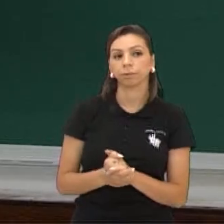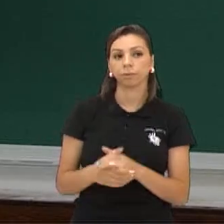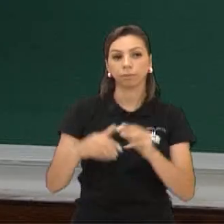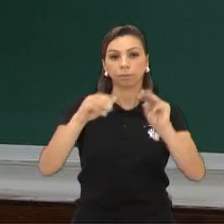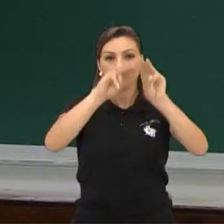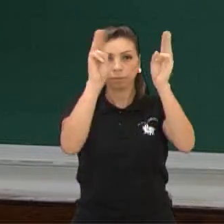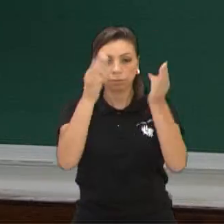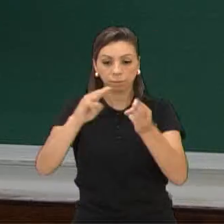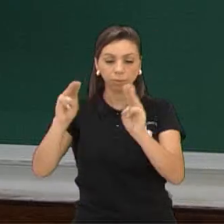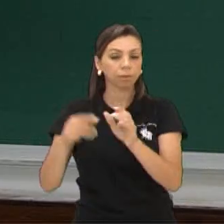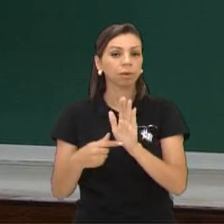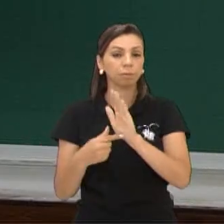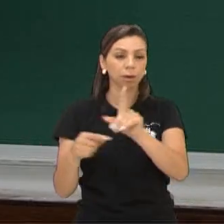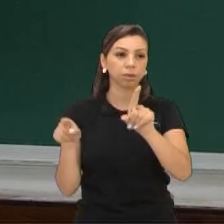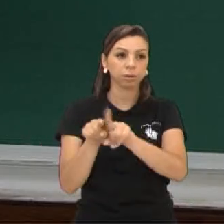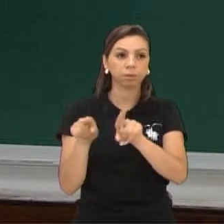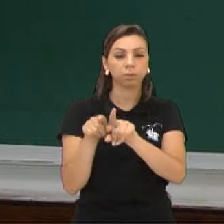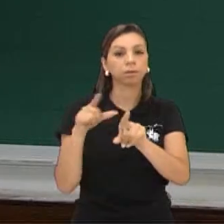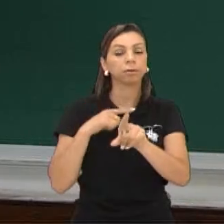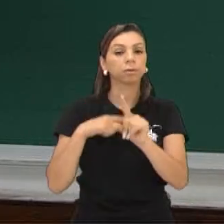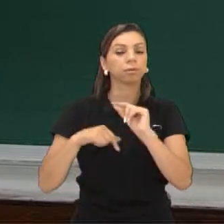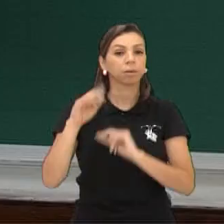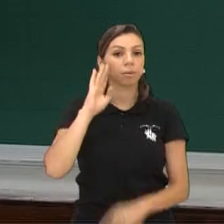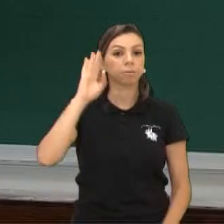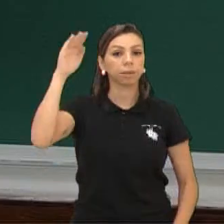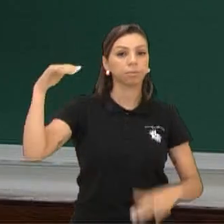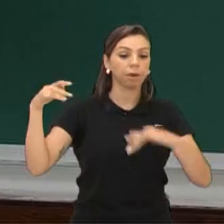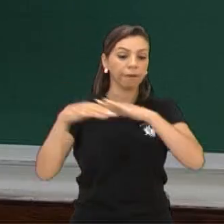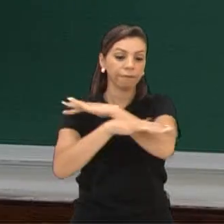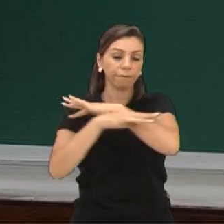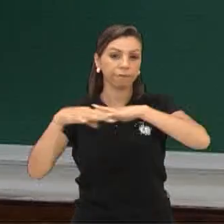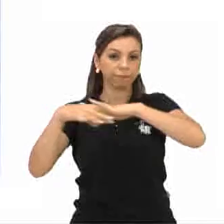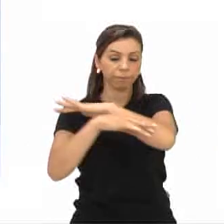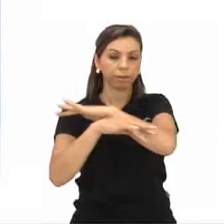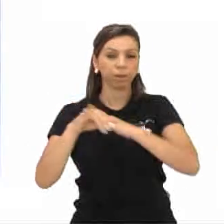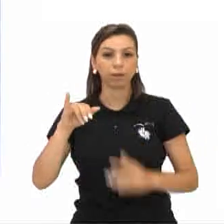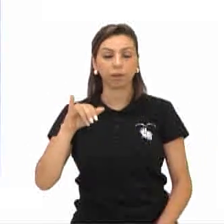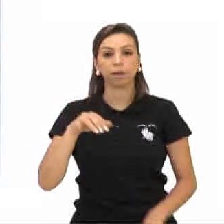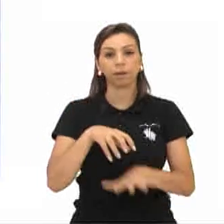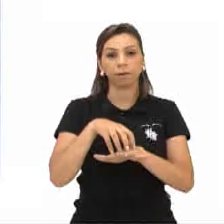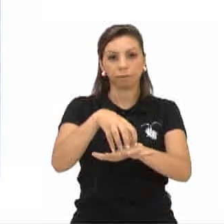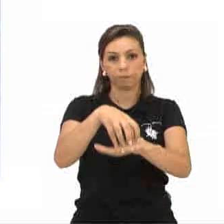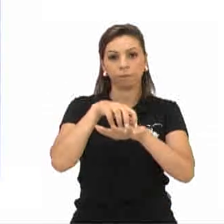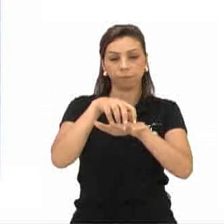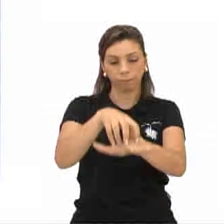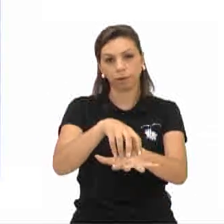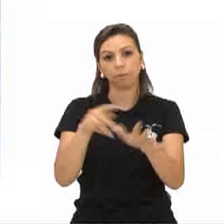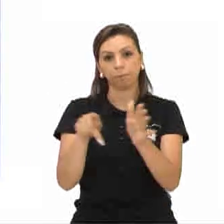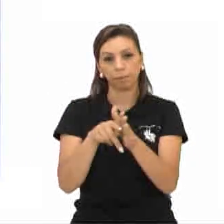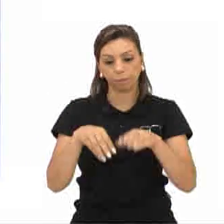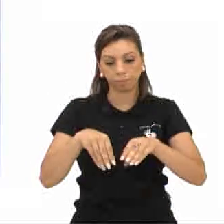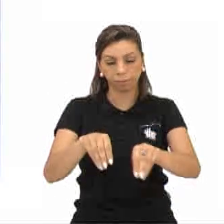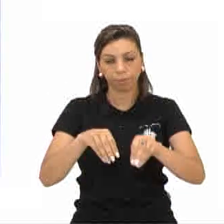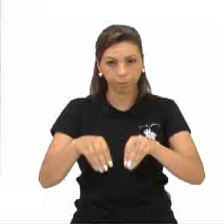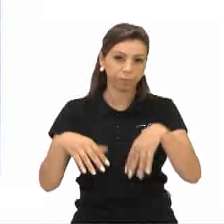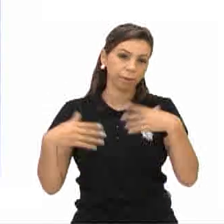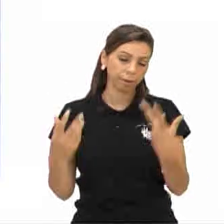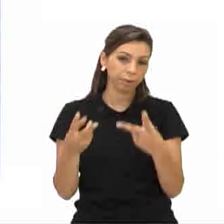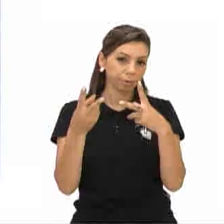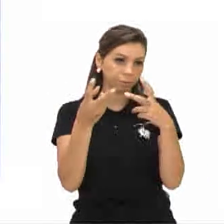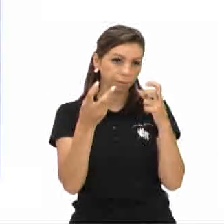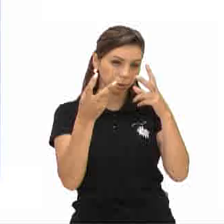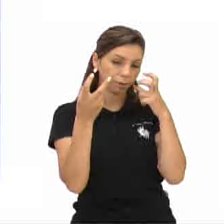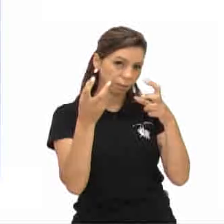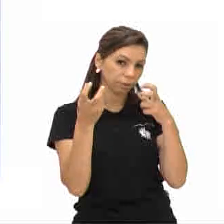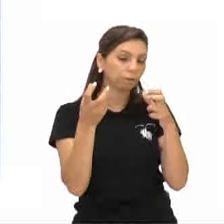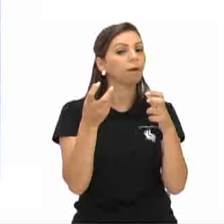mapinha que mostra a distribuição das nossas principais vias de transporte terrestre. E aí a gente percebe que